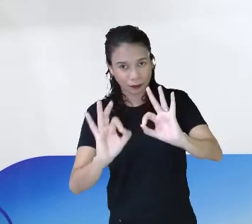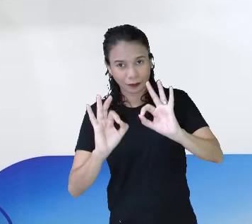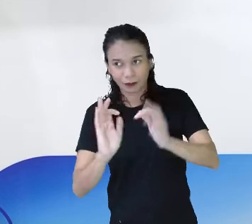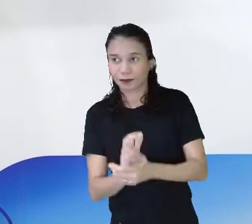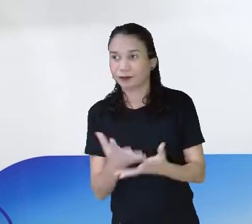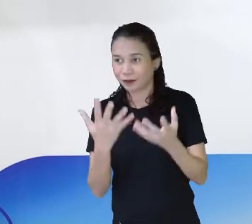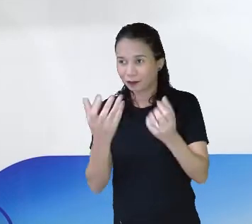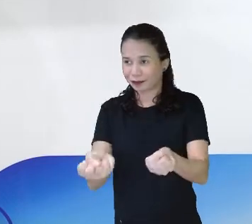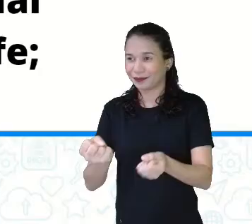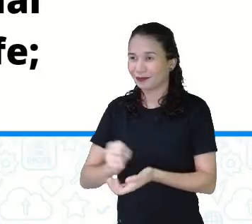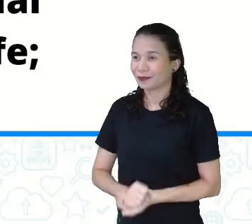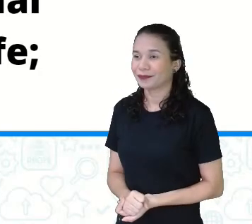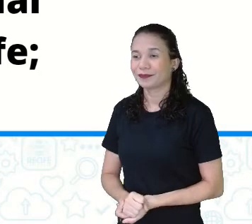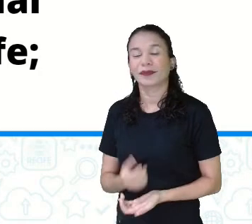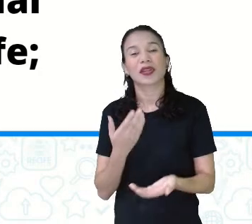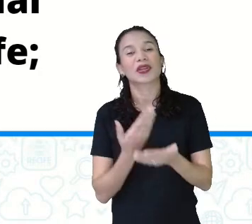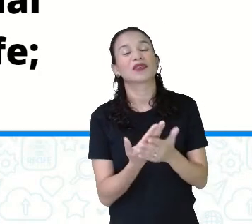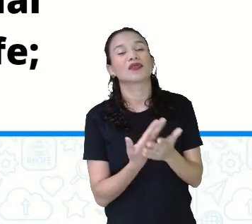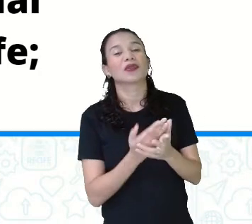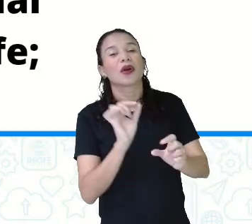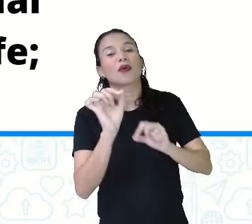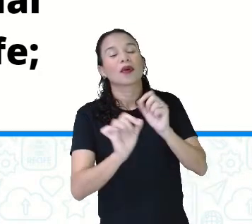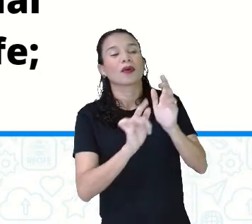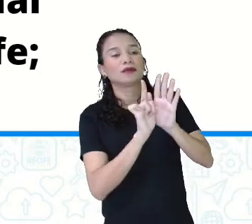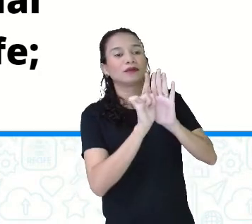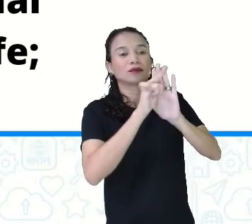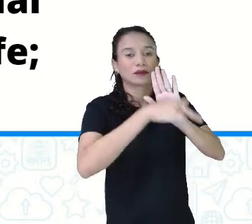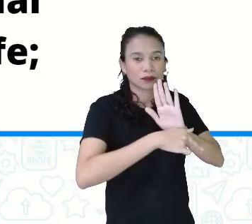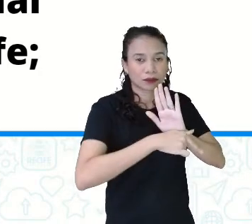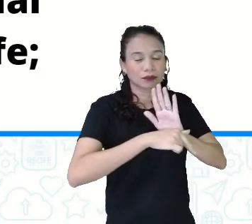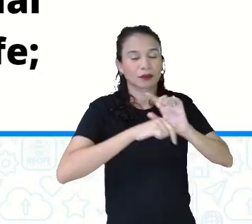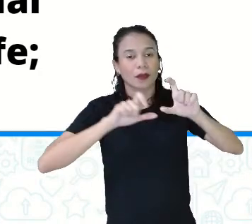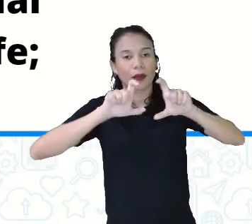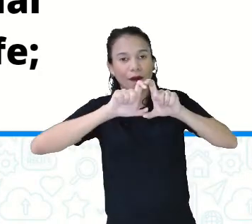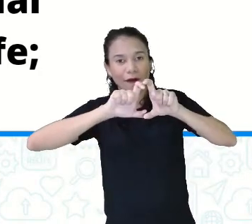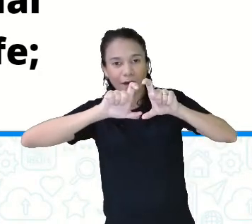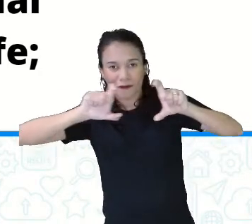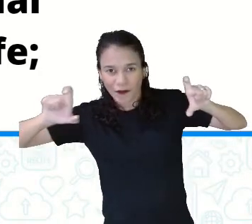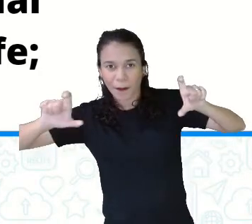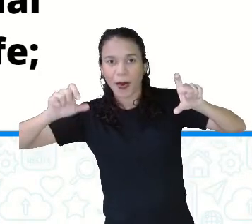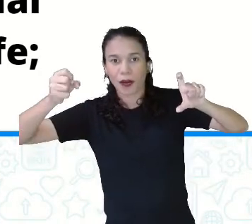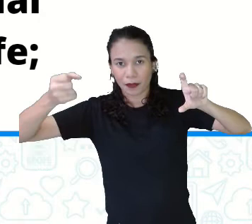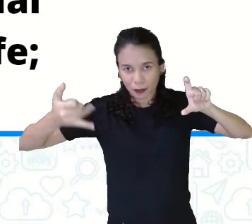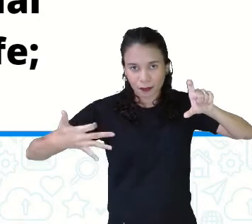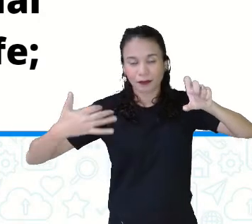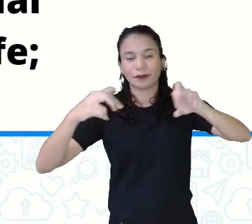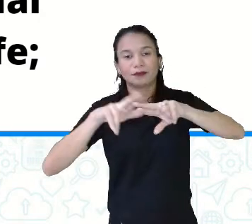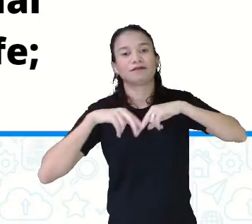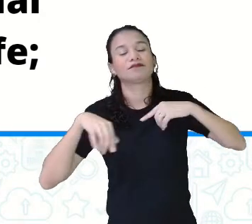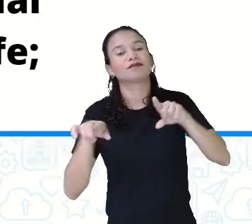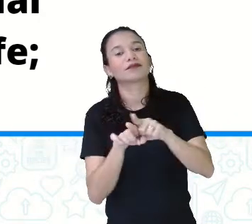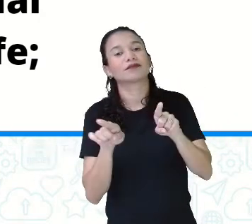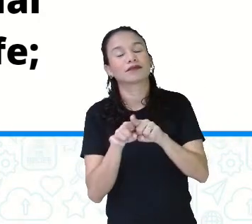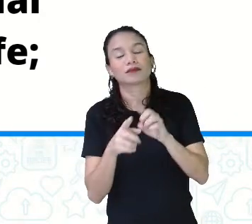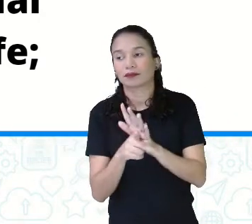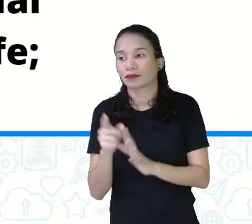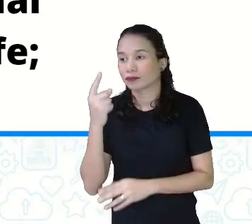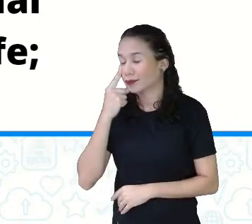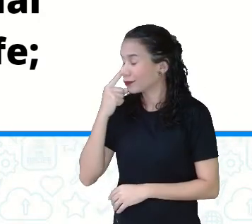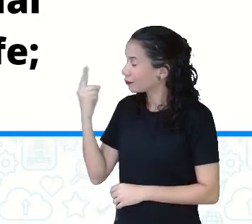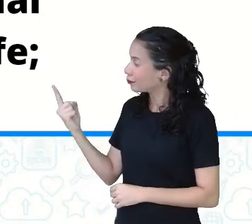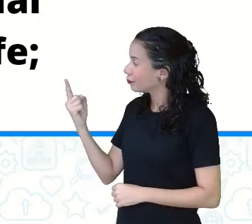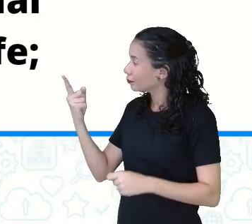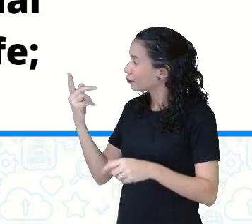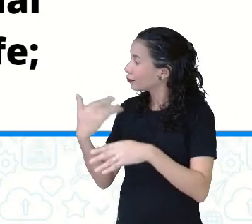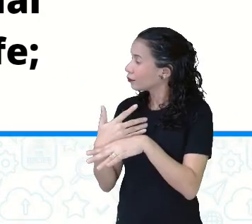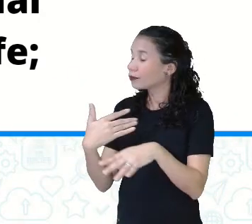Então vamos lá. O que vamos estudar hoje? Gênero textual verbete, patrimônio cultural e material da